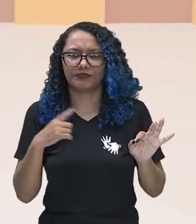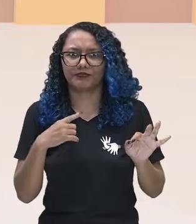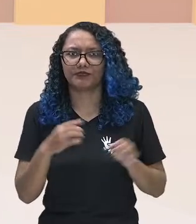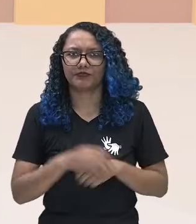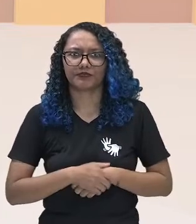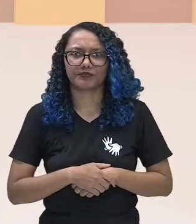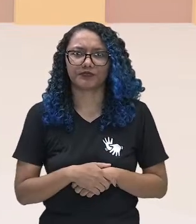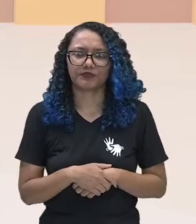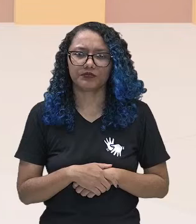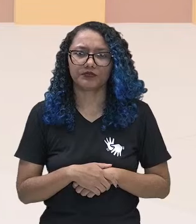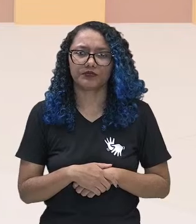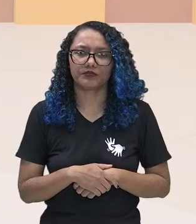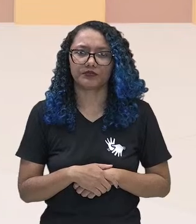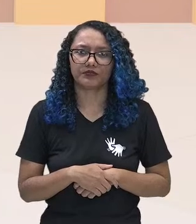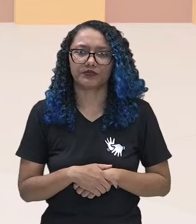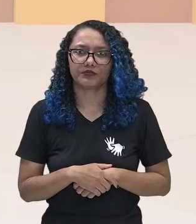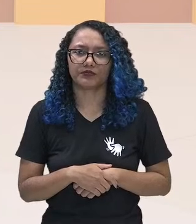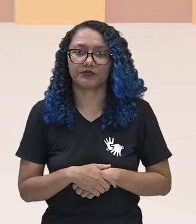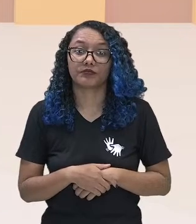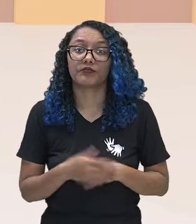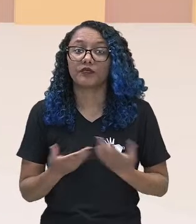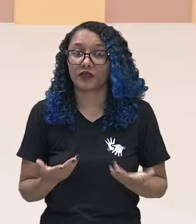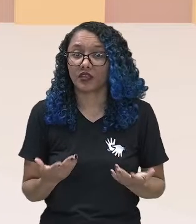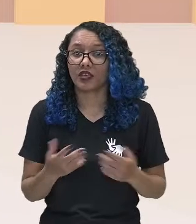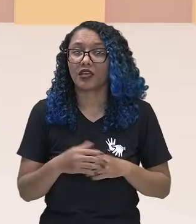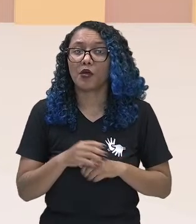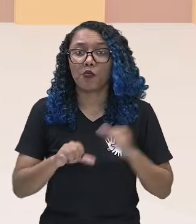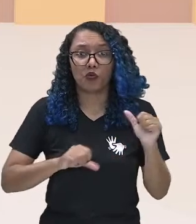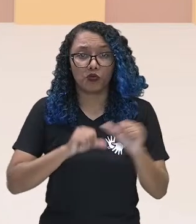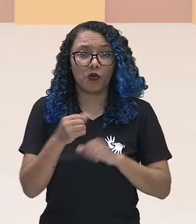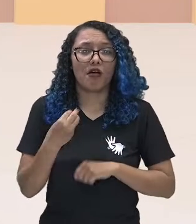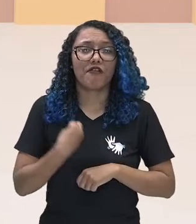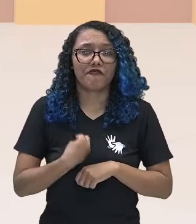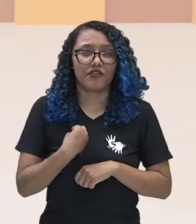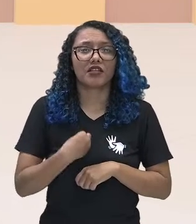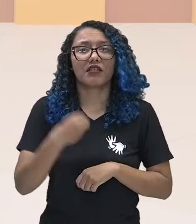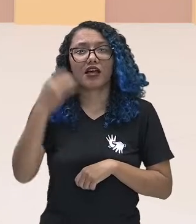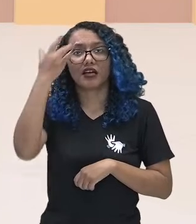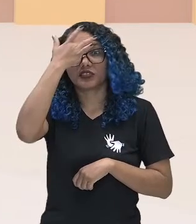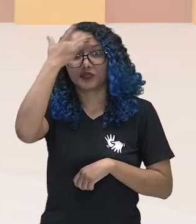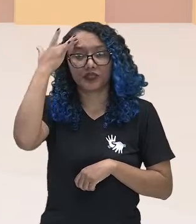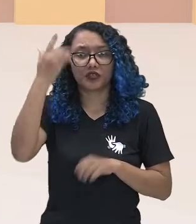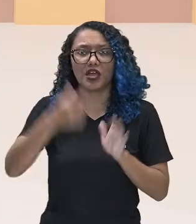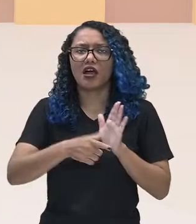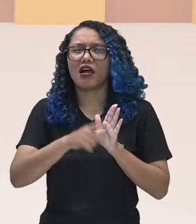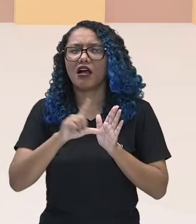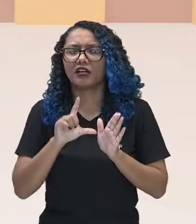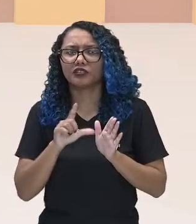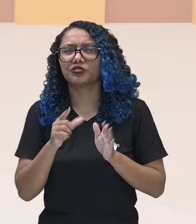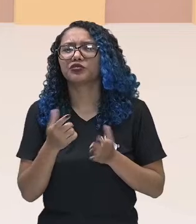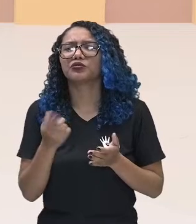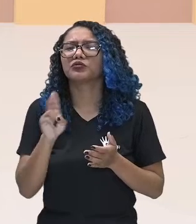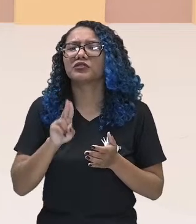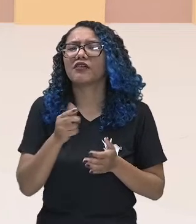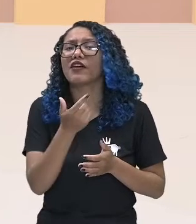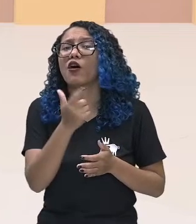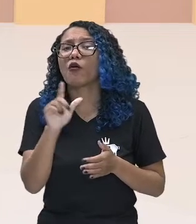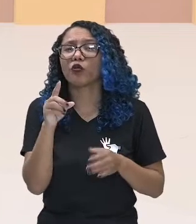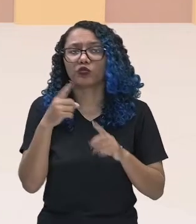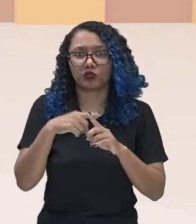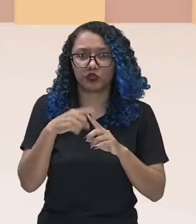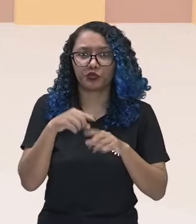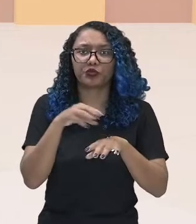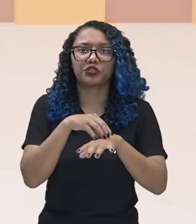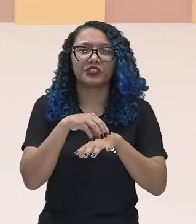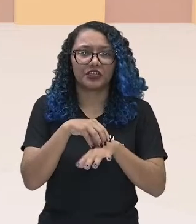isso mudou, né, o cotidiano das pessoas que antes utilizavam ali meios de transporte diferentes para